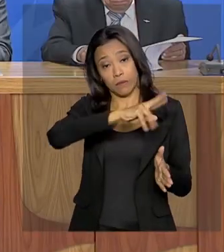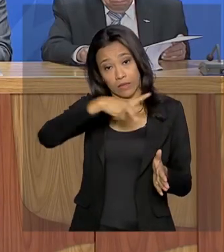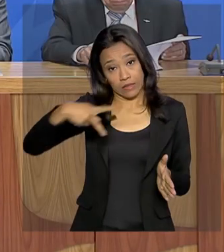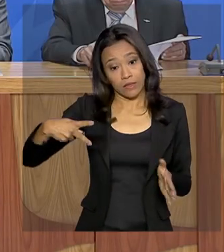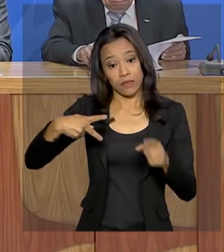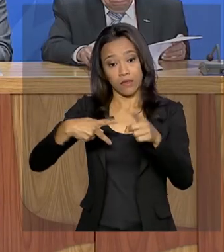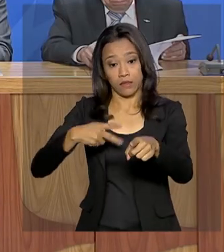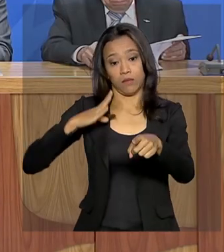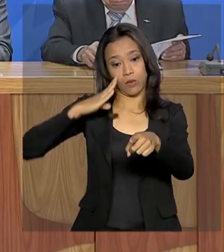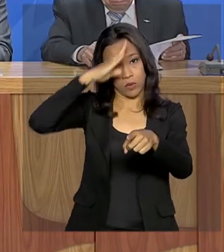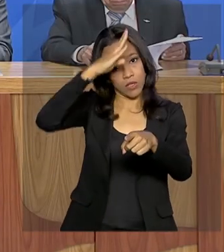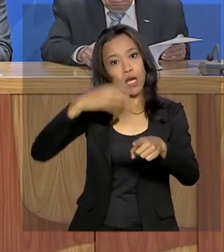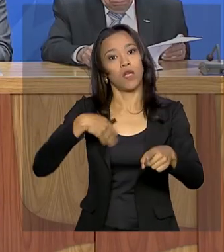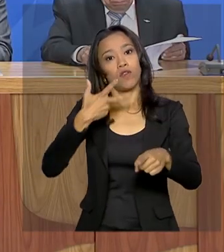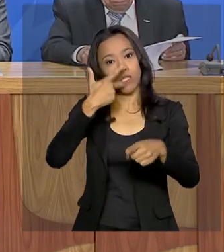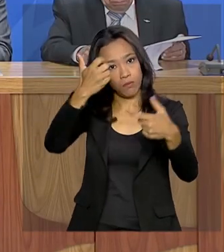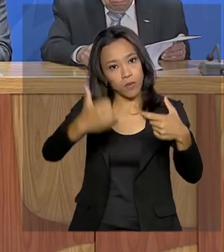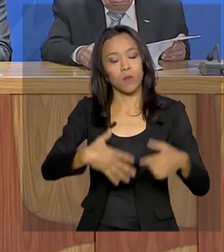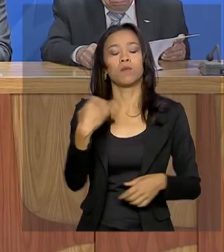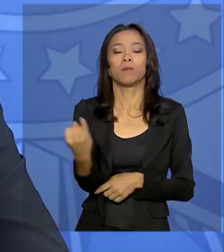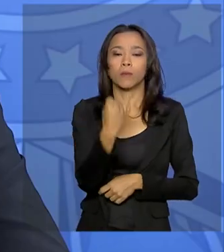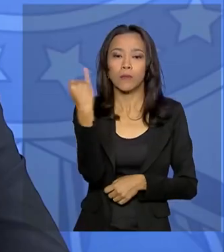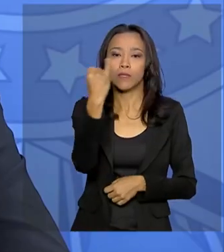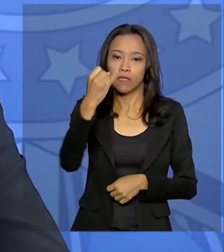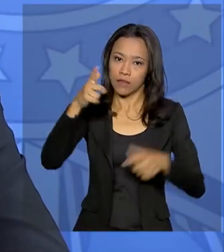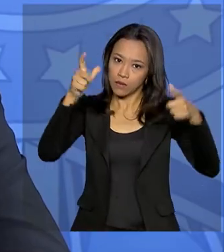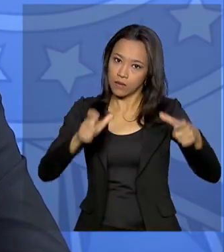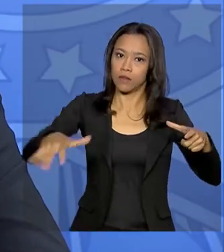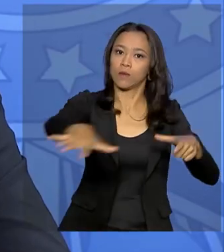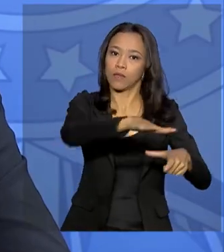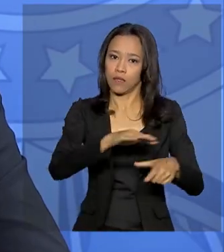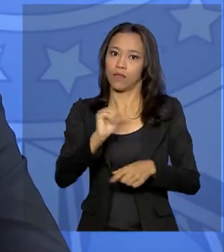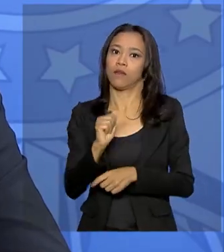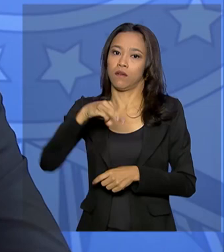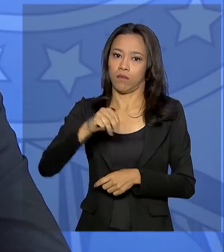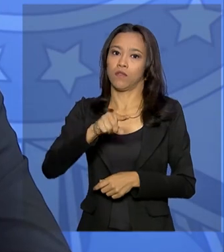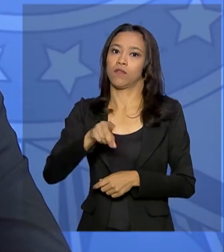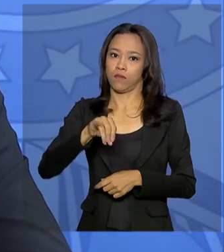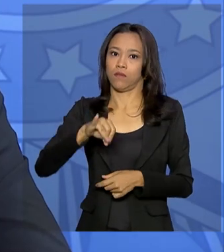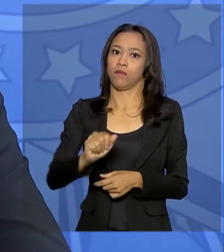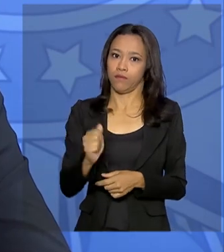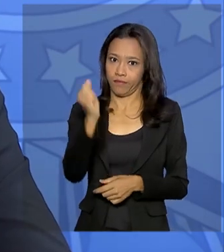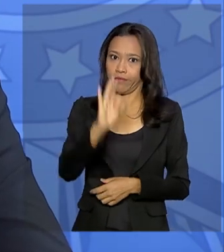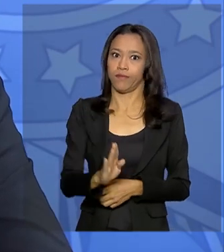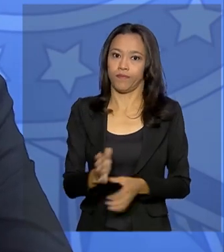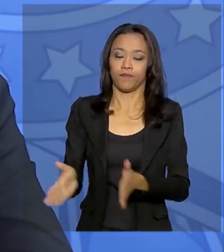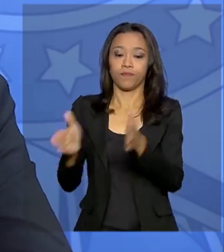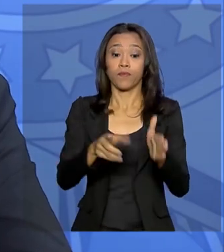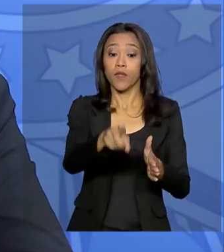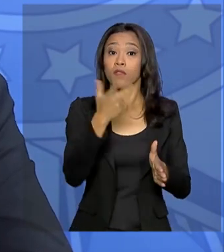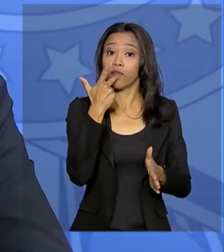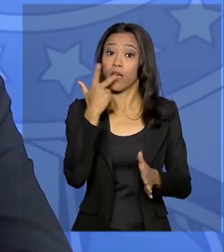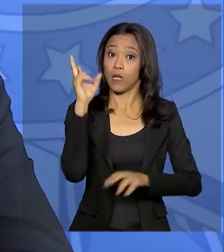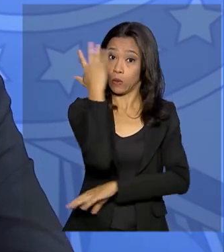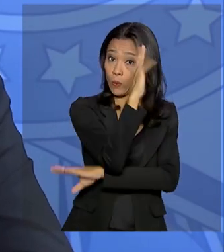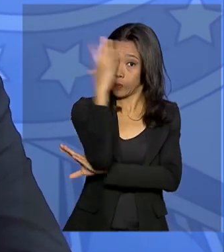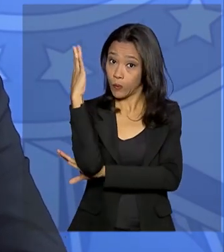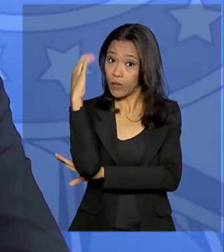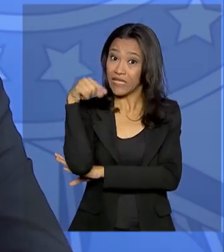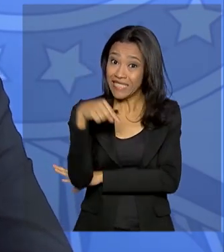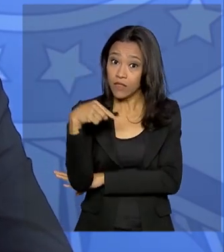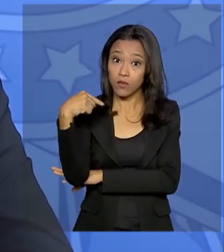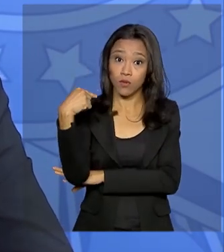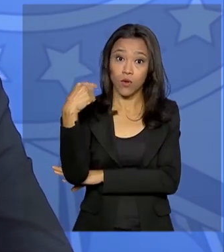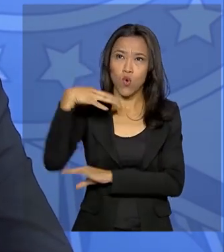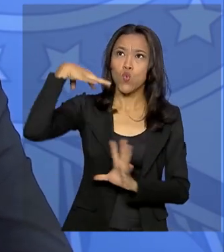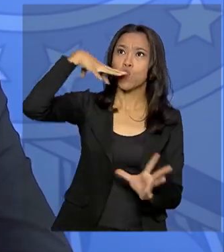da preservação da região amazônica para o Brasil. Quando se fala em questões ambientais, tem uma repercussão enorme fora do Brasil.